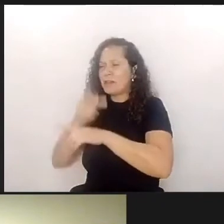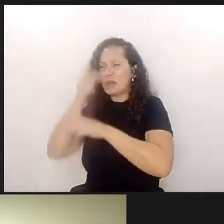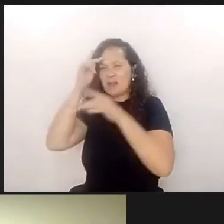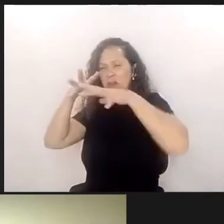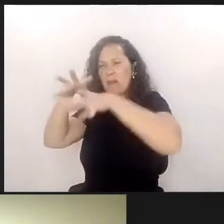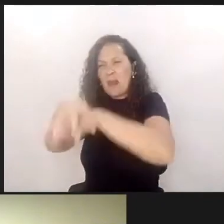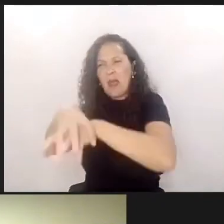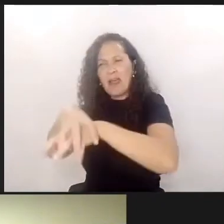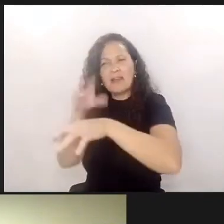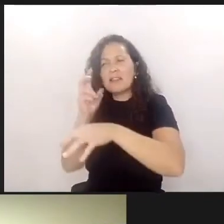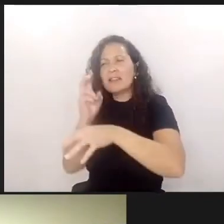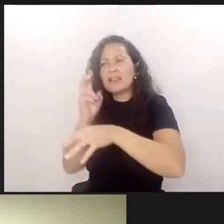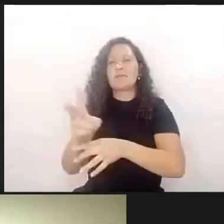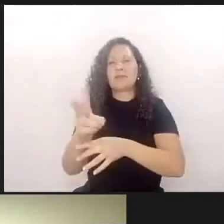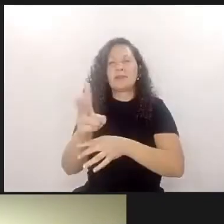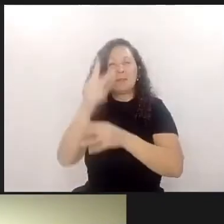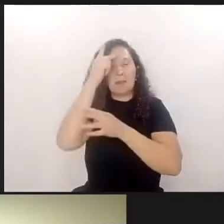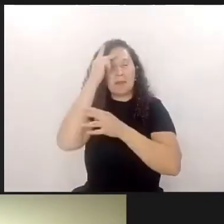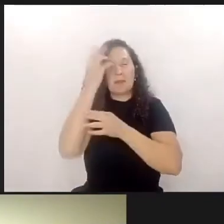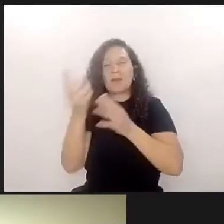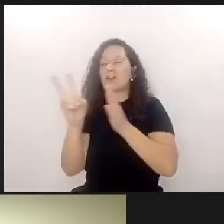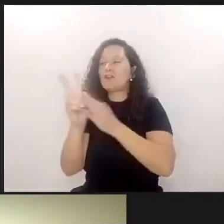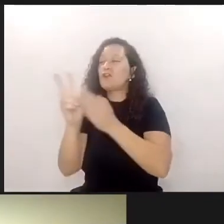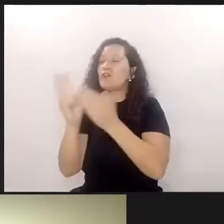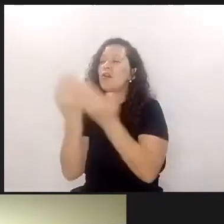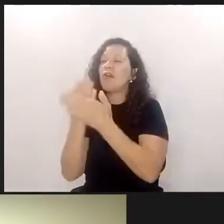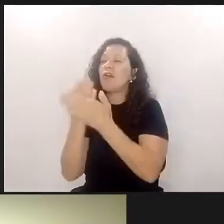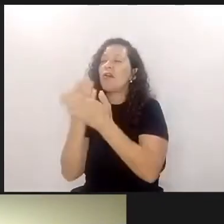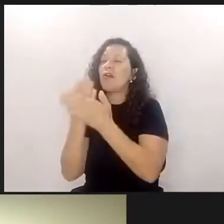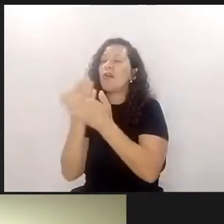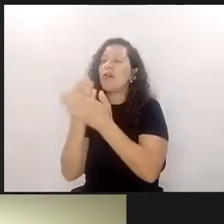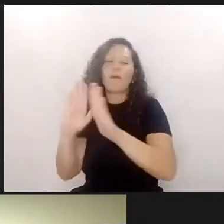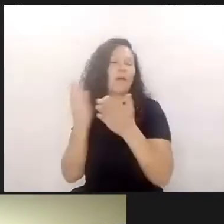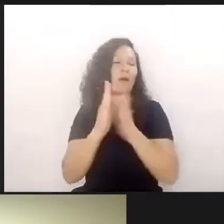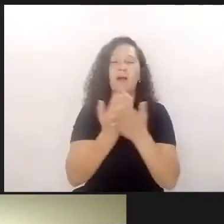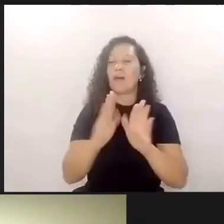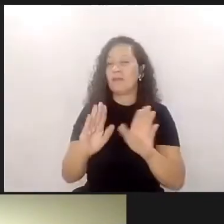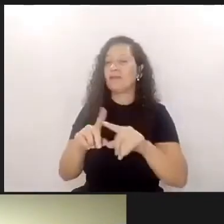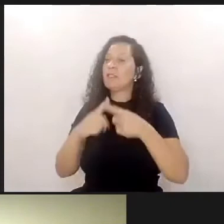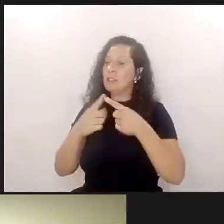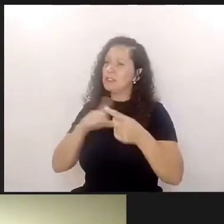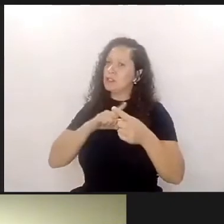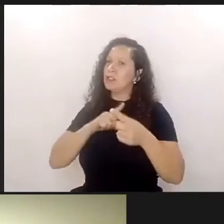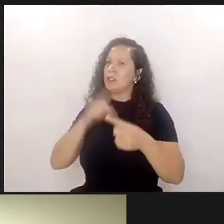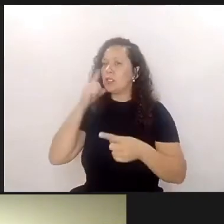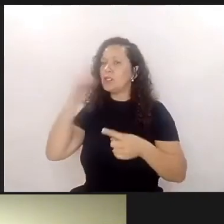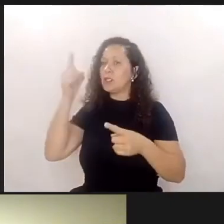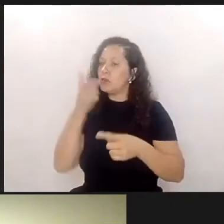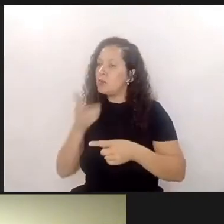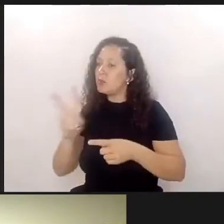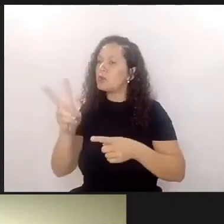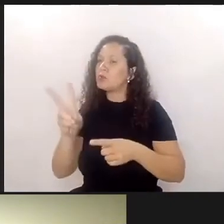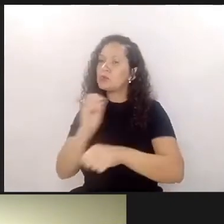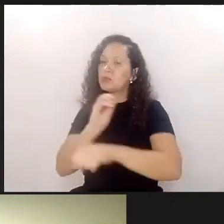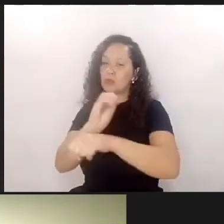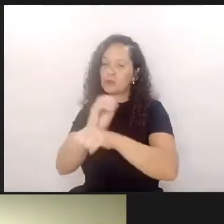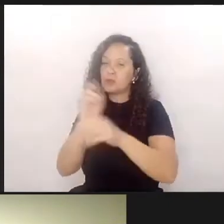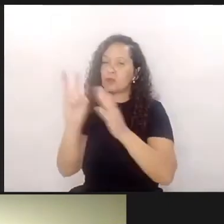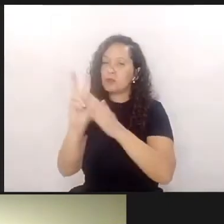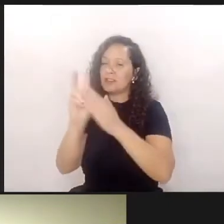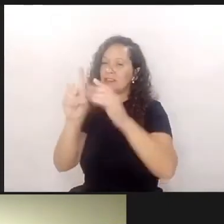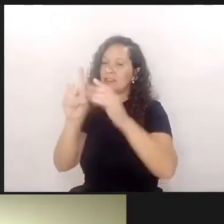desmontar elas. Óbvio, tem várias iniciativas para manter, graças a Deus. Mas eu acho que